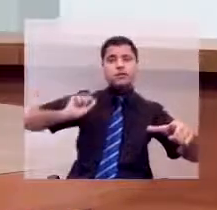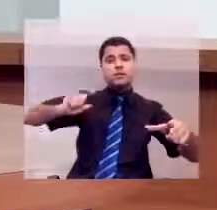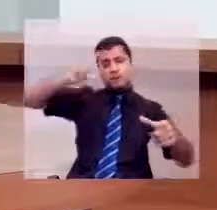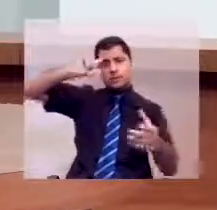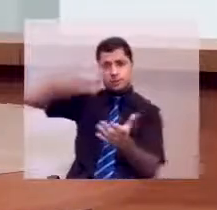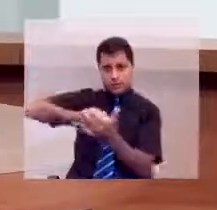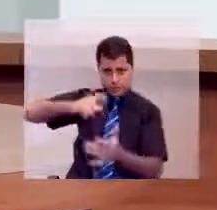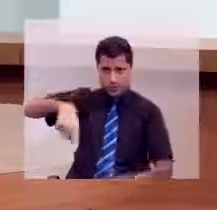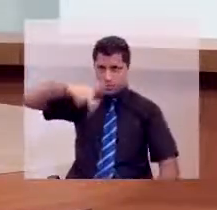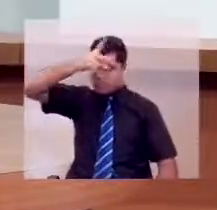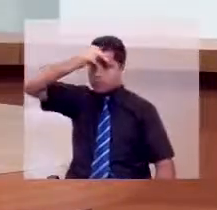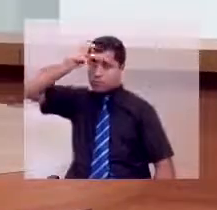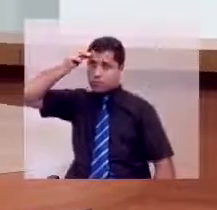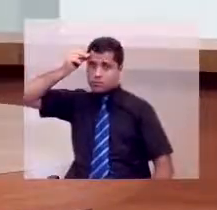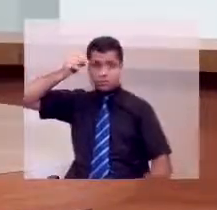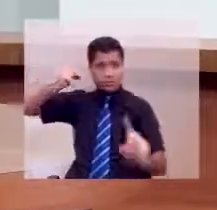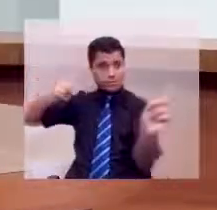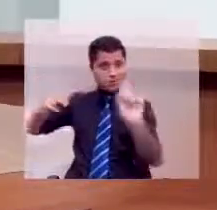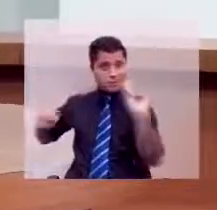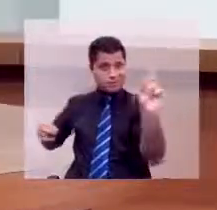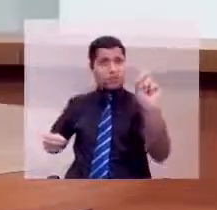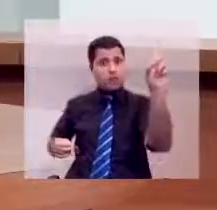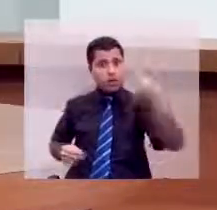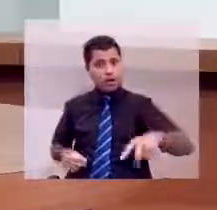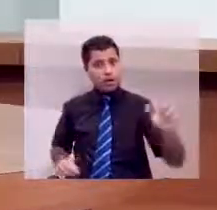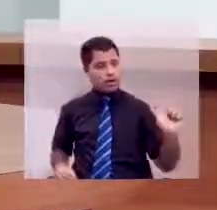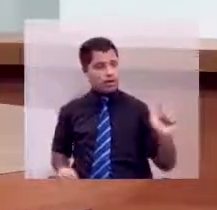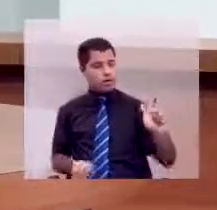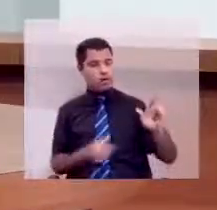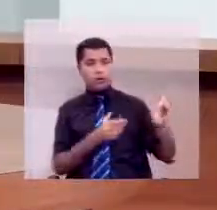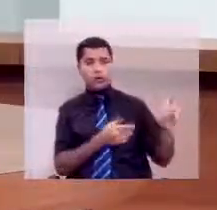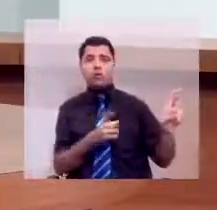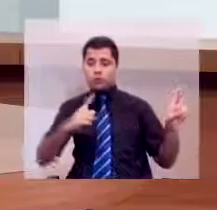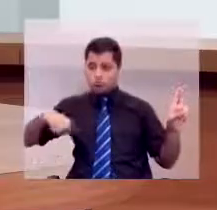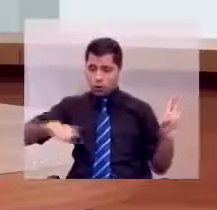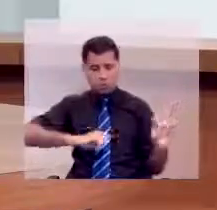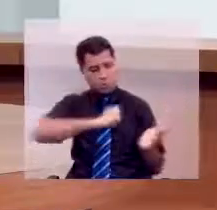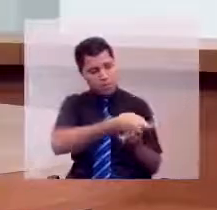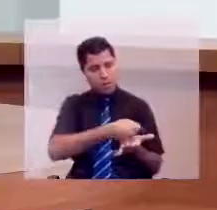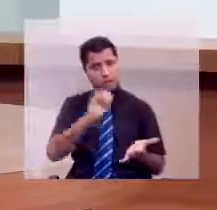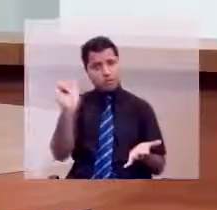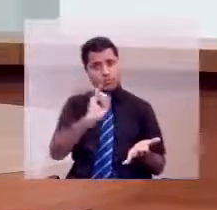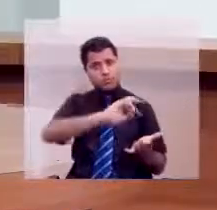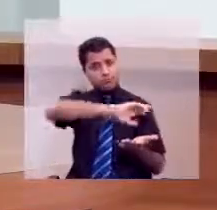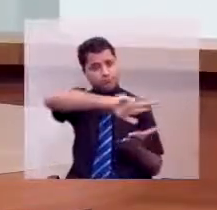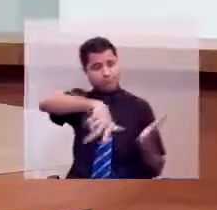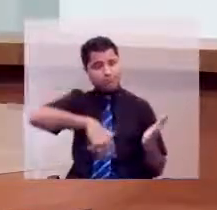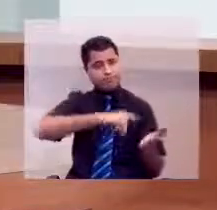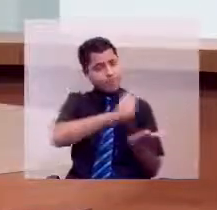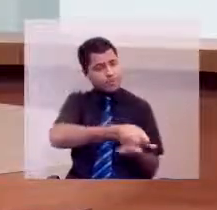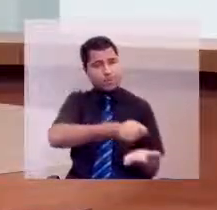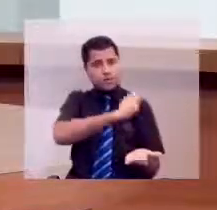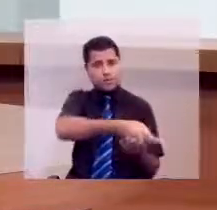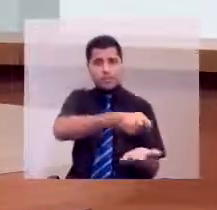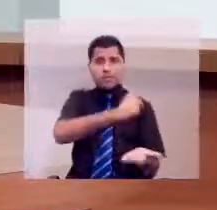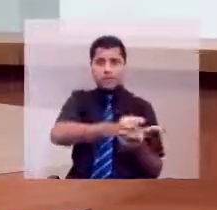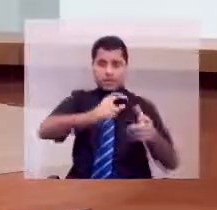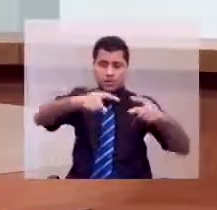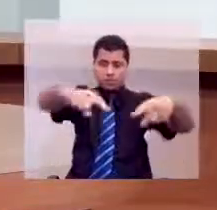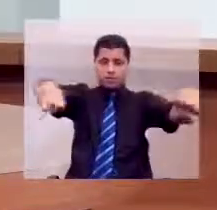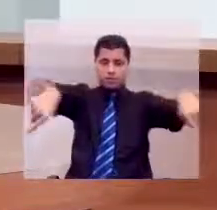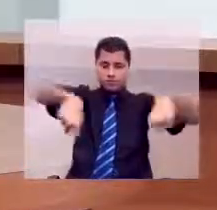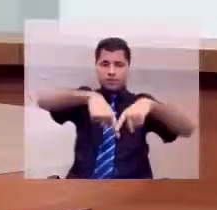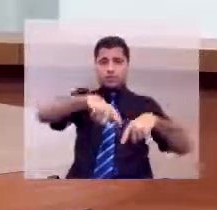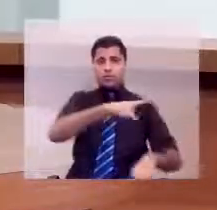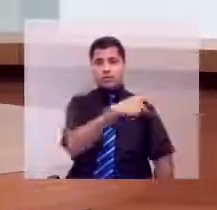não é a prefeitura, é a Gru Airport, que nós pagamos, vereador João Barbosa. Nós pagamos pelo espaço e não